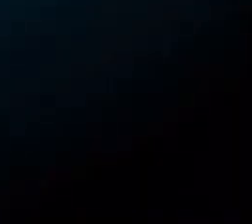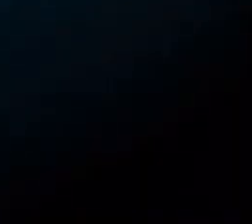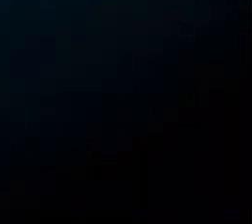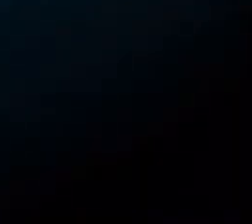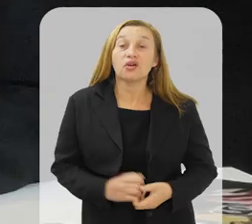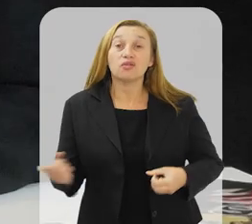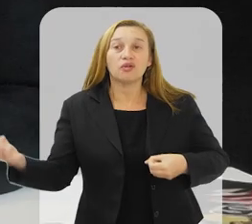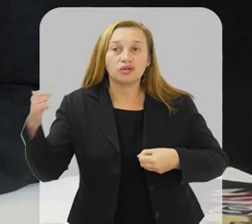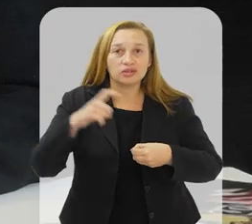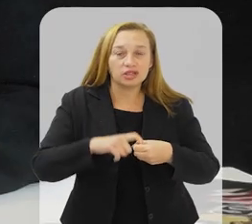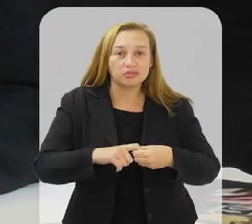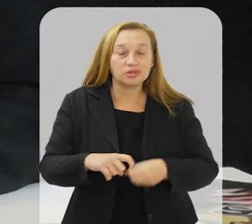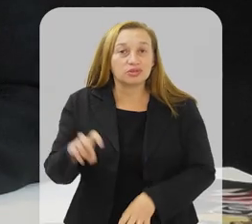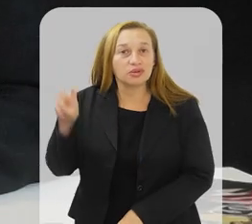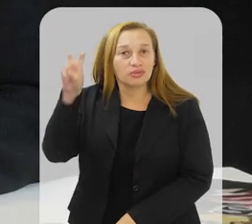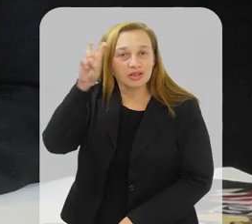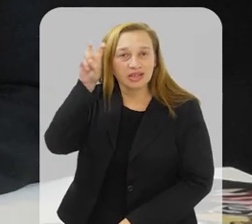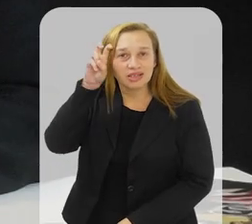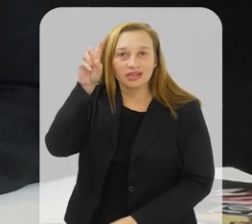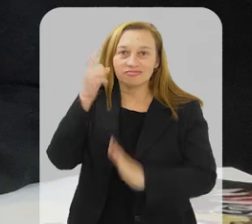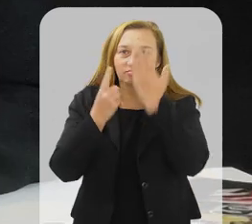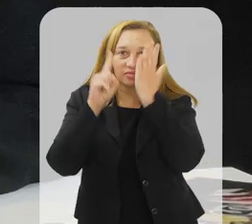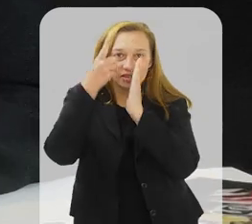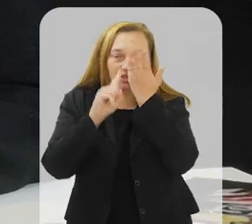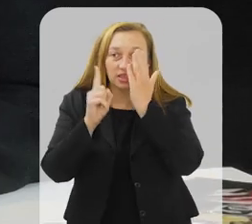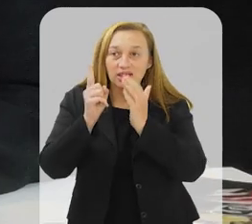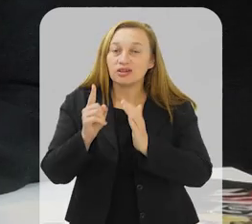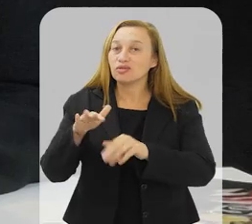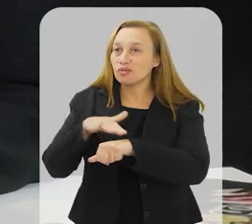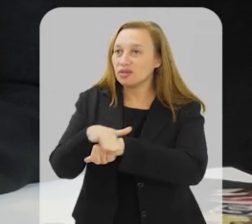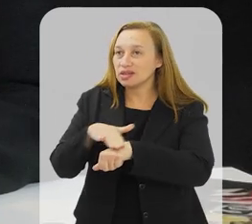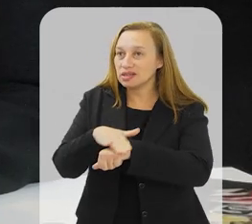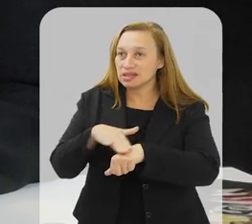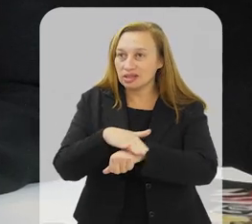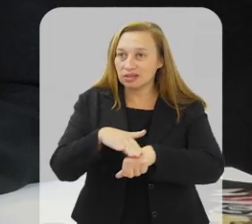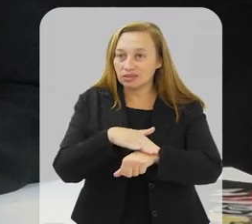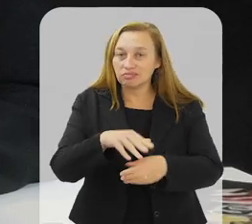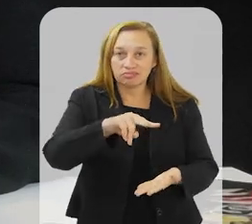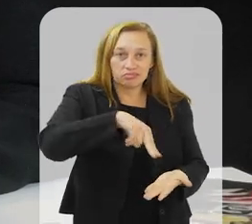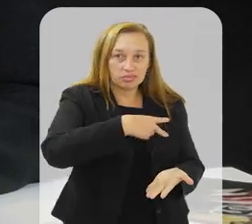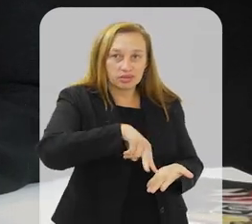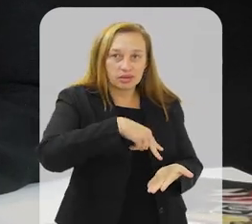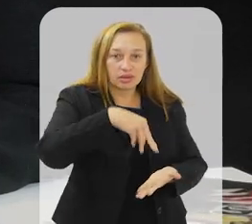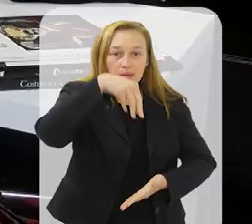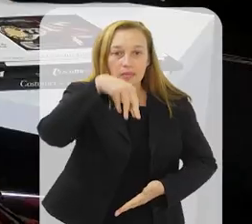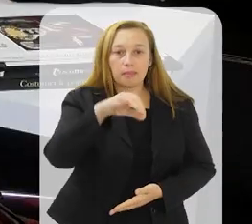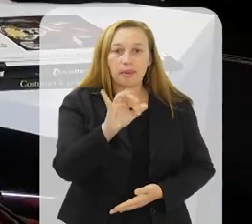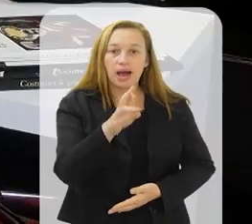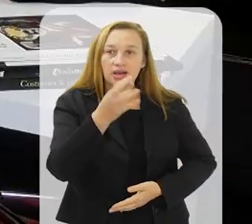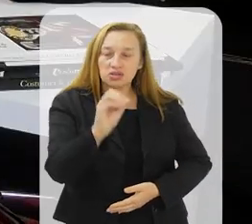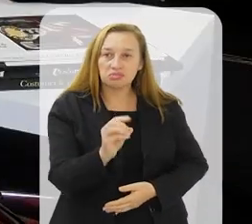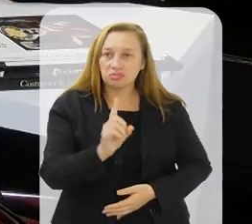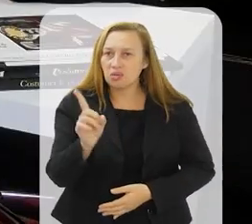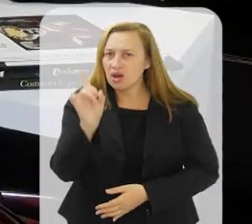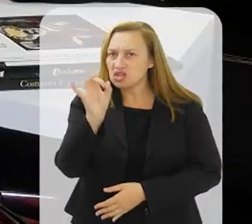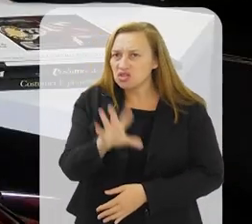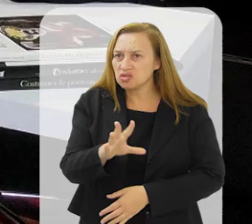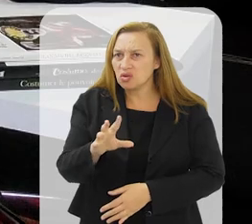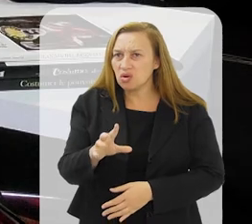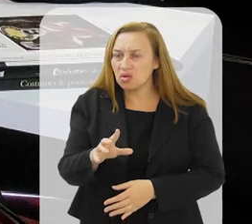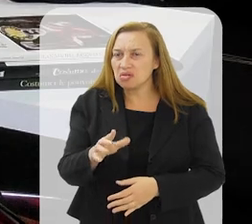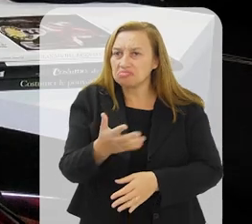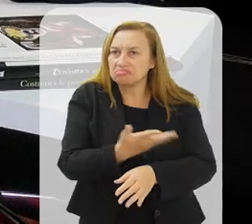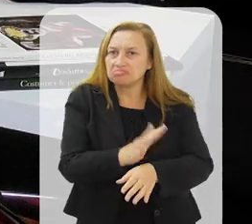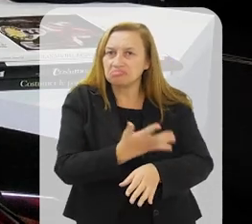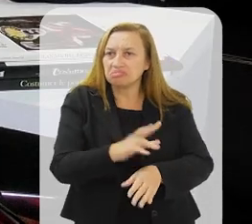Quintais Voltamos com o Quintas com Quintais e eu sigo aqui conversando com o coreógrafo Márcio Moura que não é só coreógrafo né